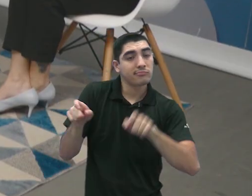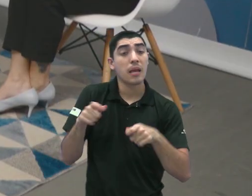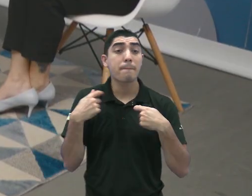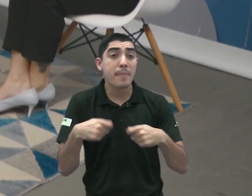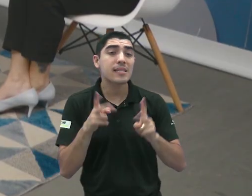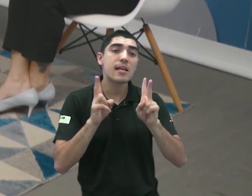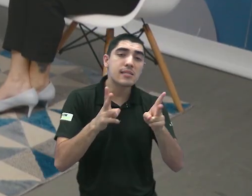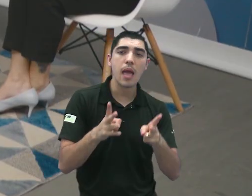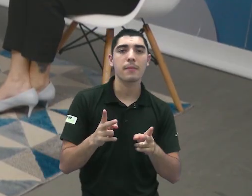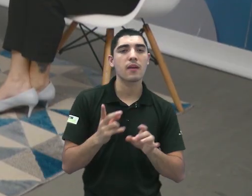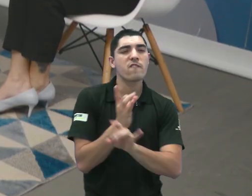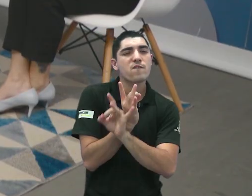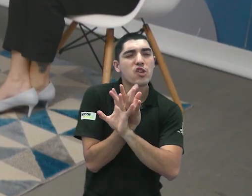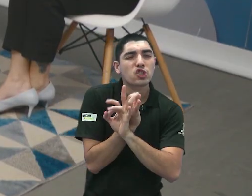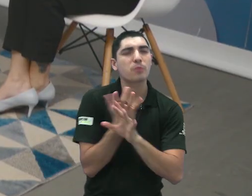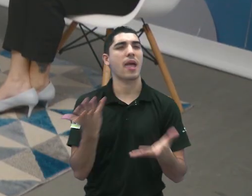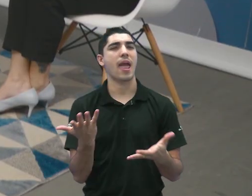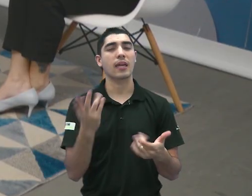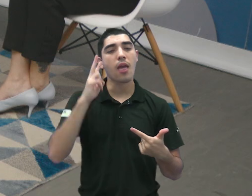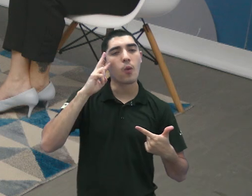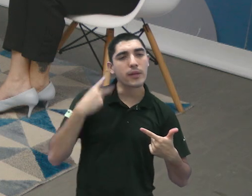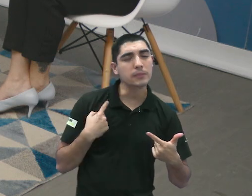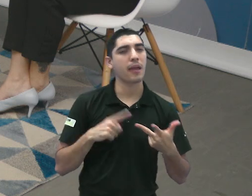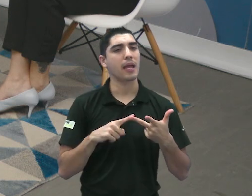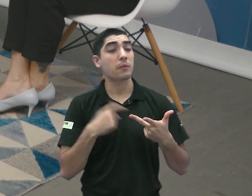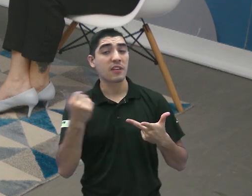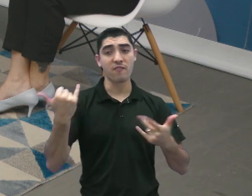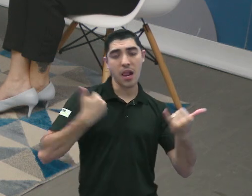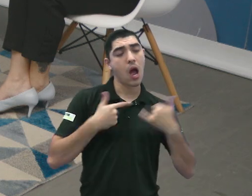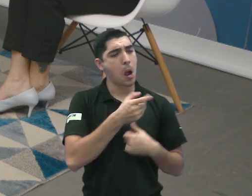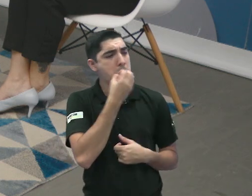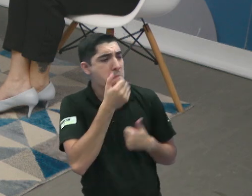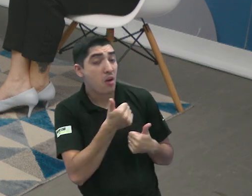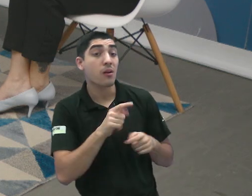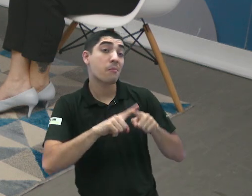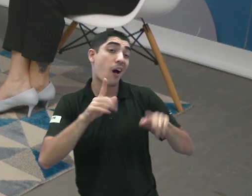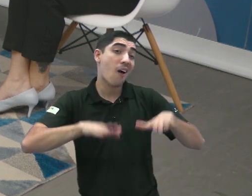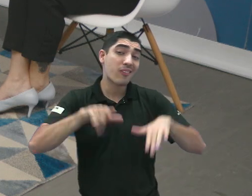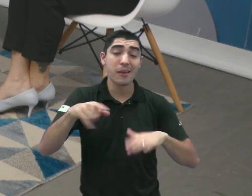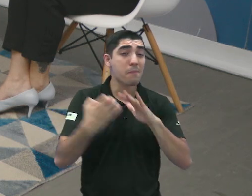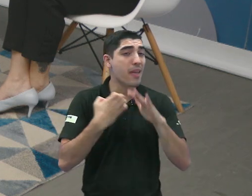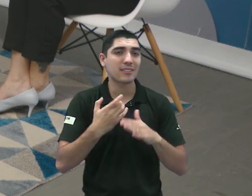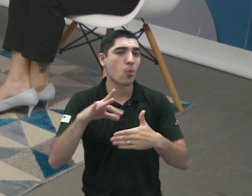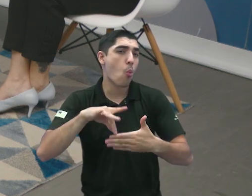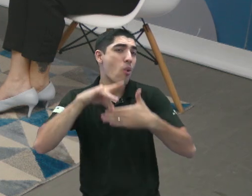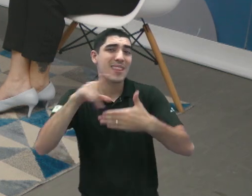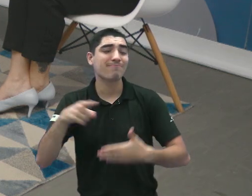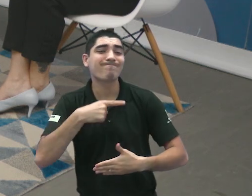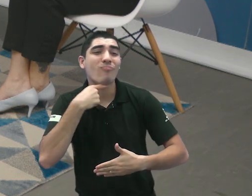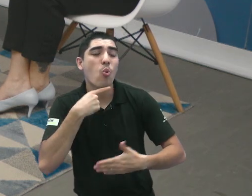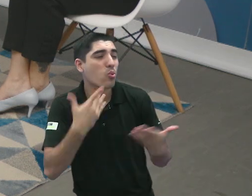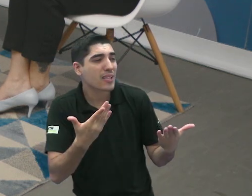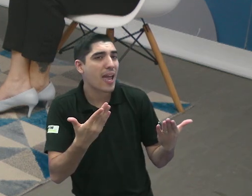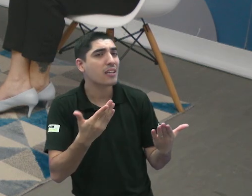dependem de elogios, querem reconhecimento do trabalho que fez e nem sempre isso é possível, né? Às vezes o